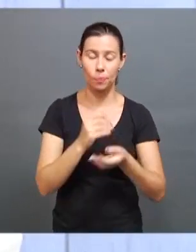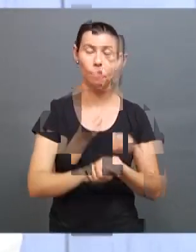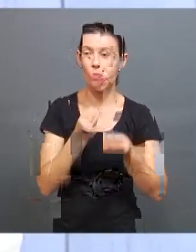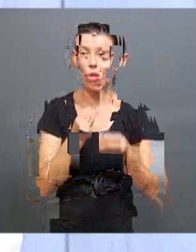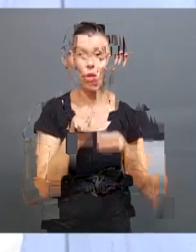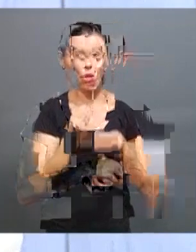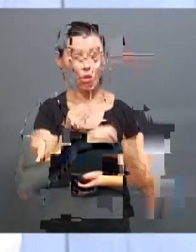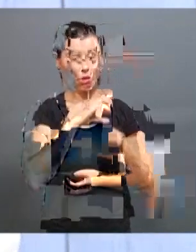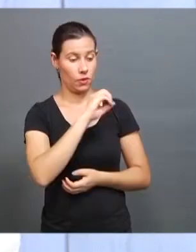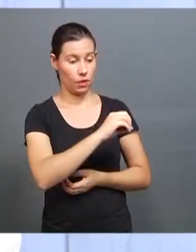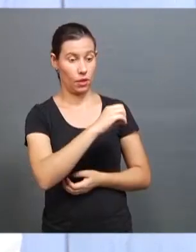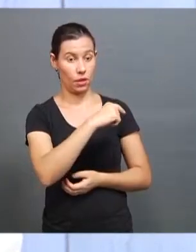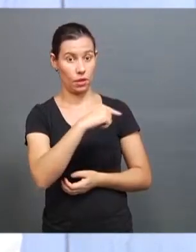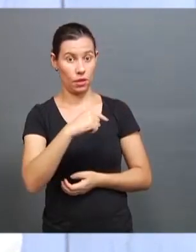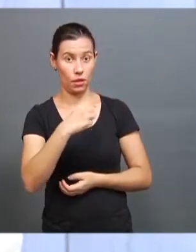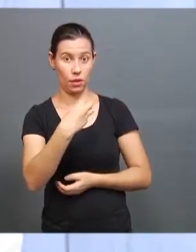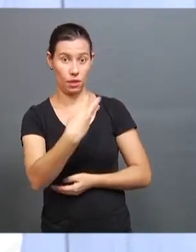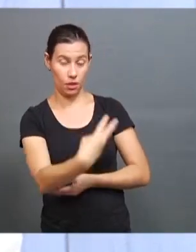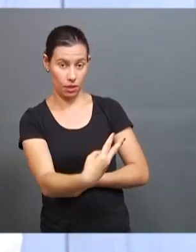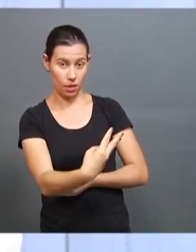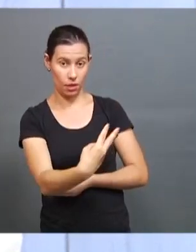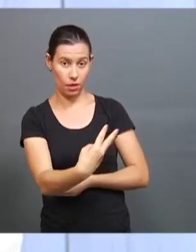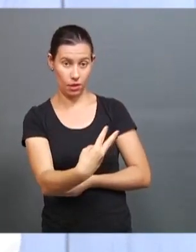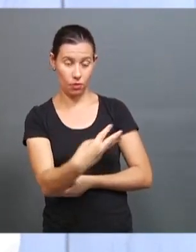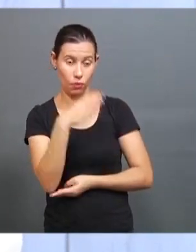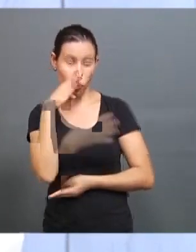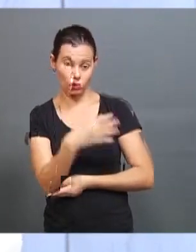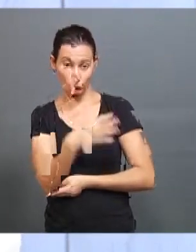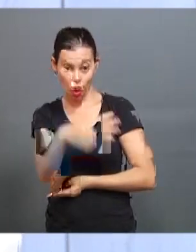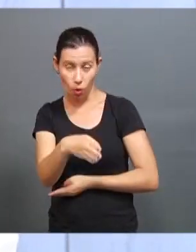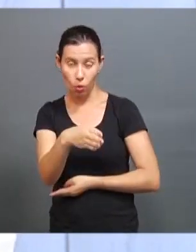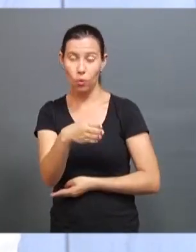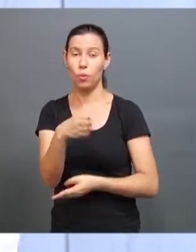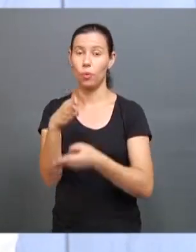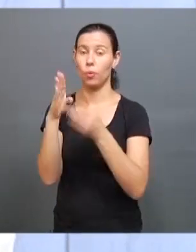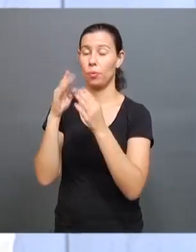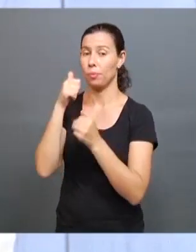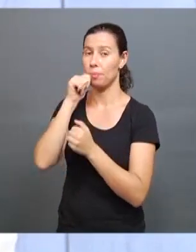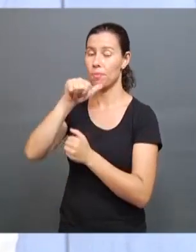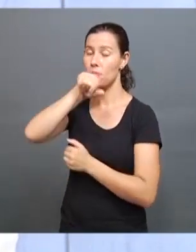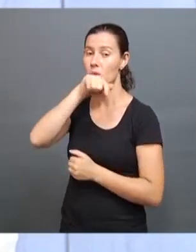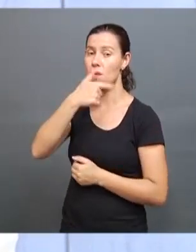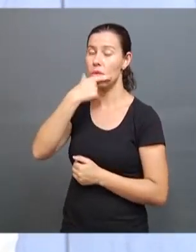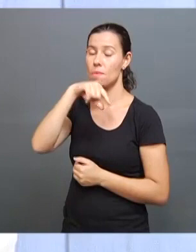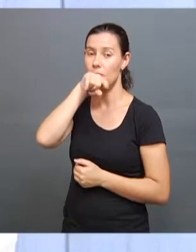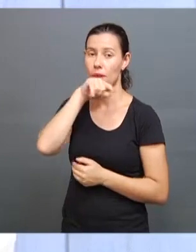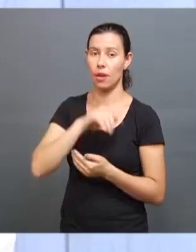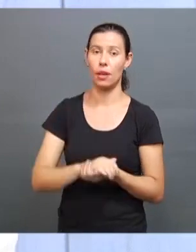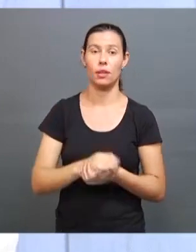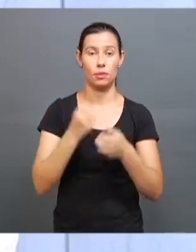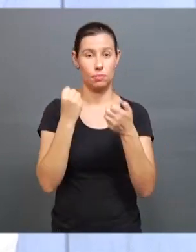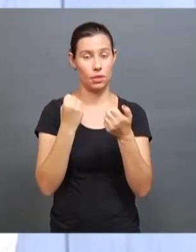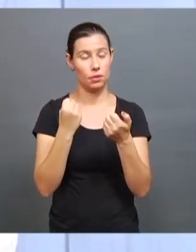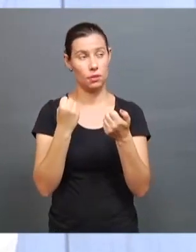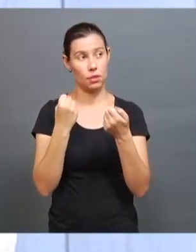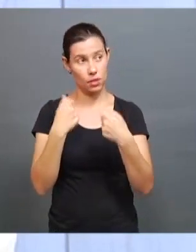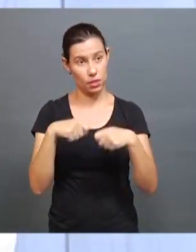anos uma publicidade muito mais voltada para os pais, né? Em que a gente vai precisar de ter